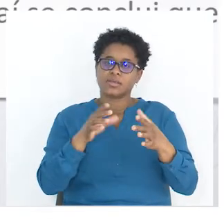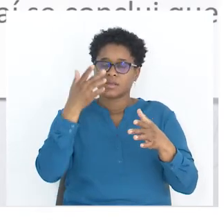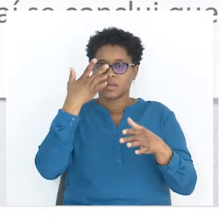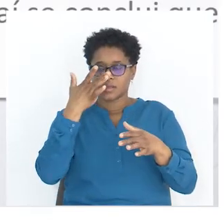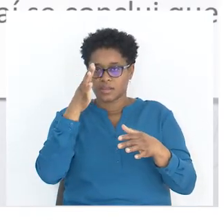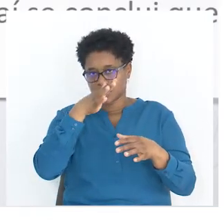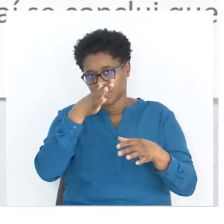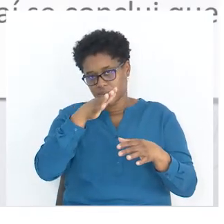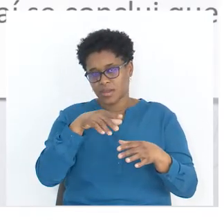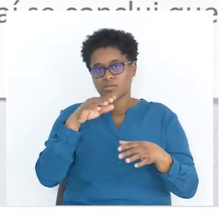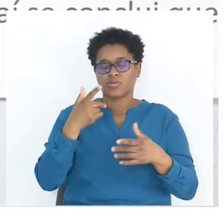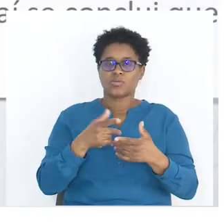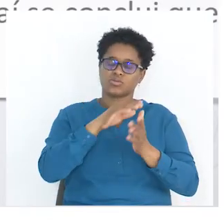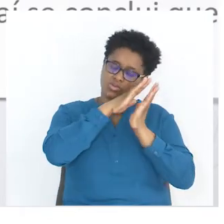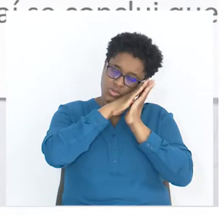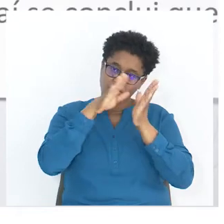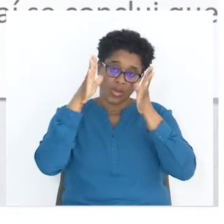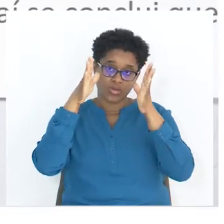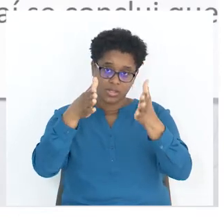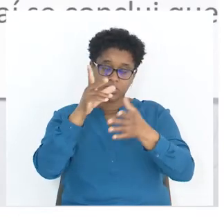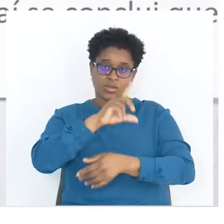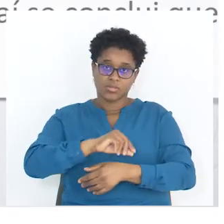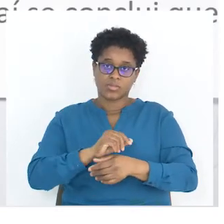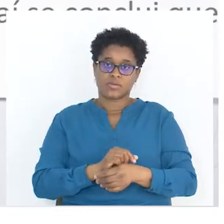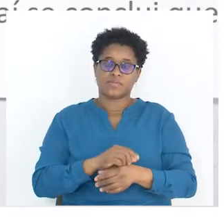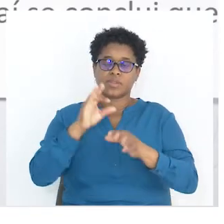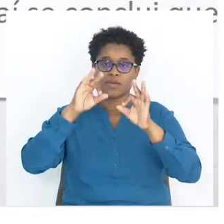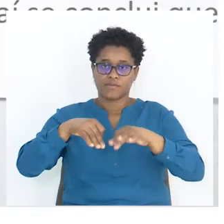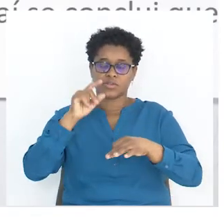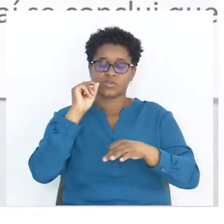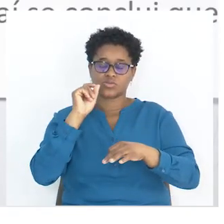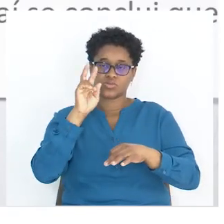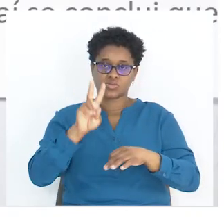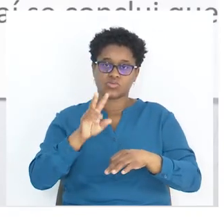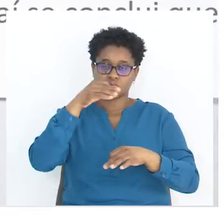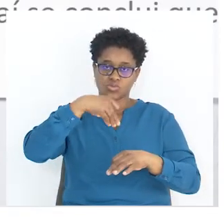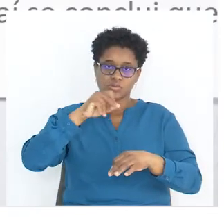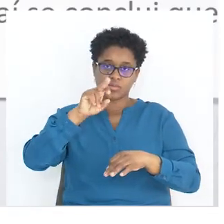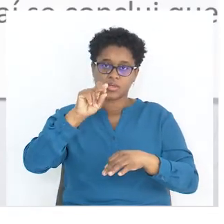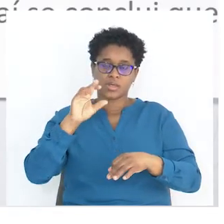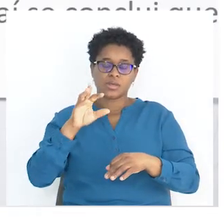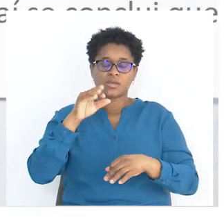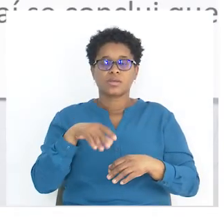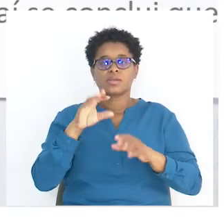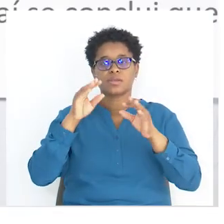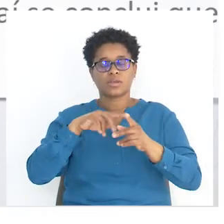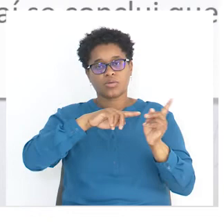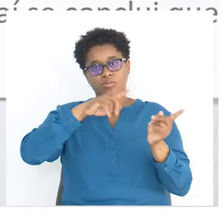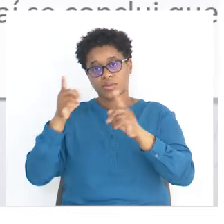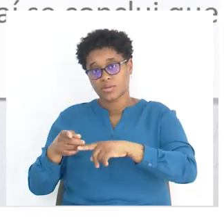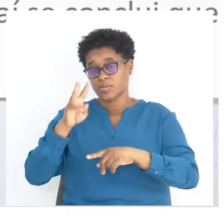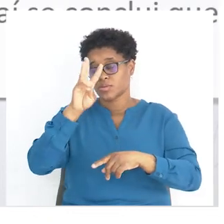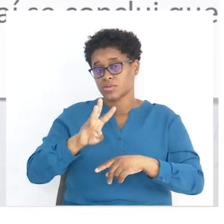atividade como o sono e a concentração. Fechavas o segundo parágrafo e passavas para o terceiro